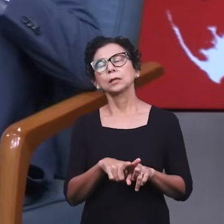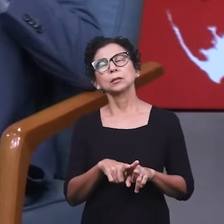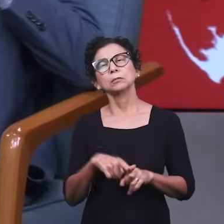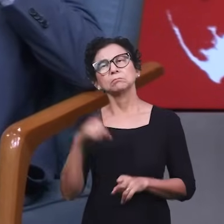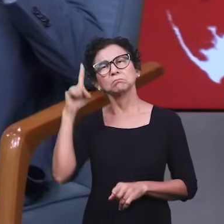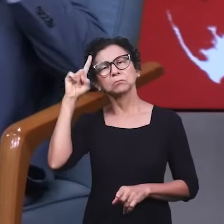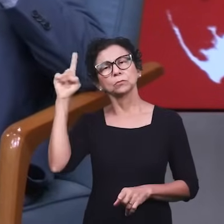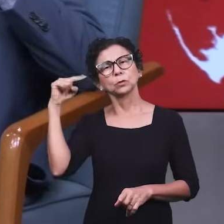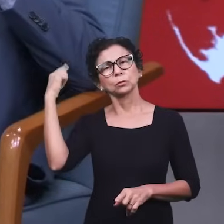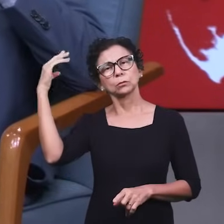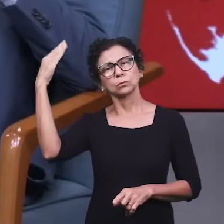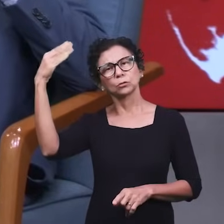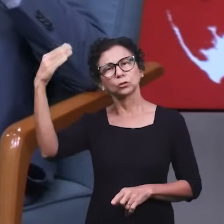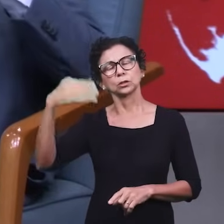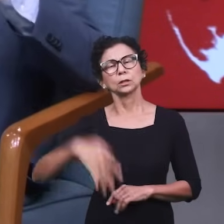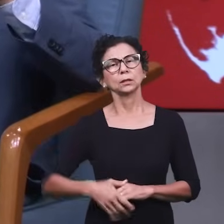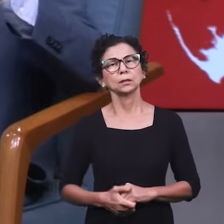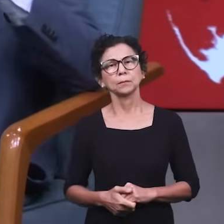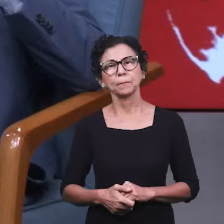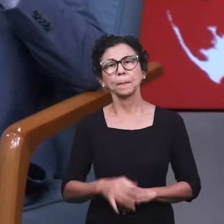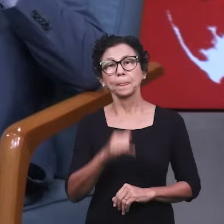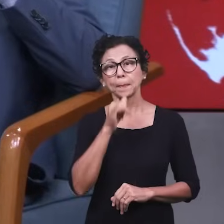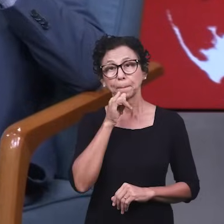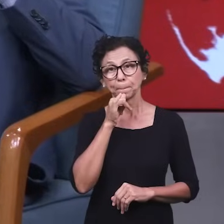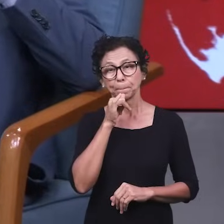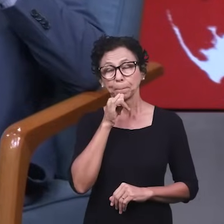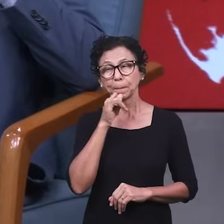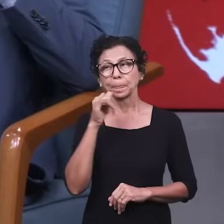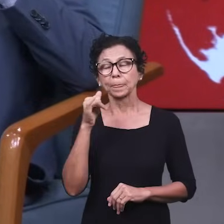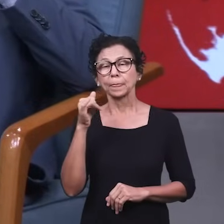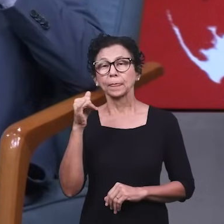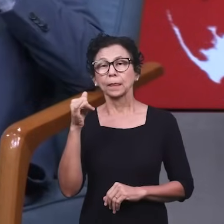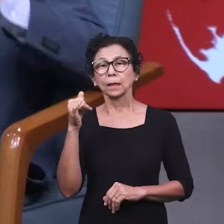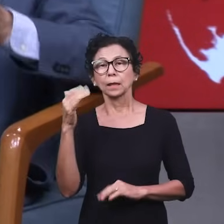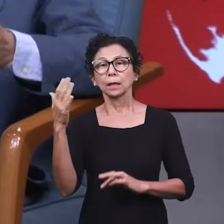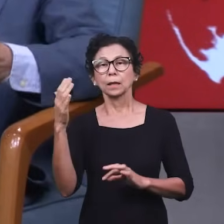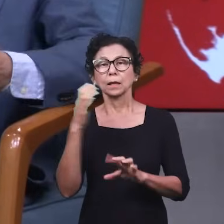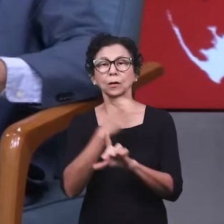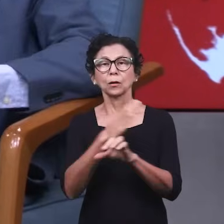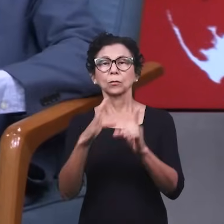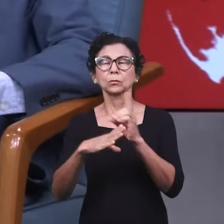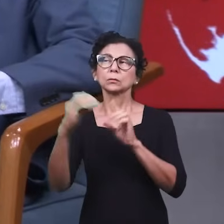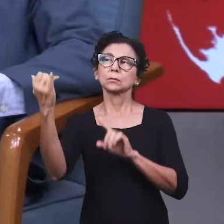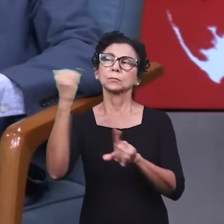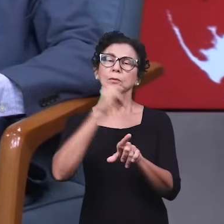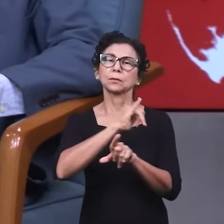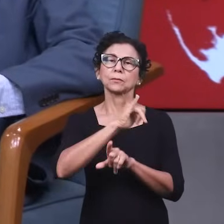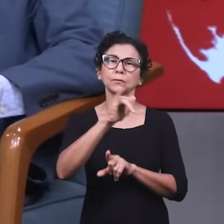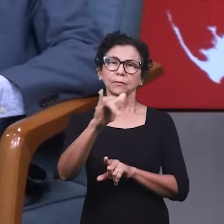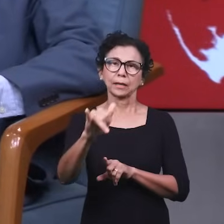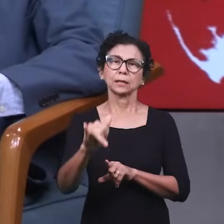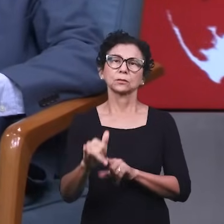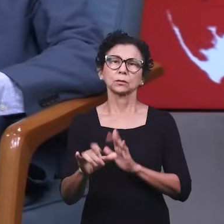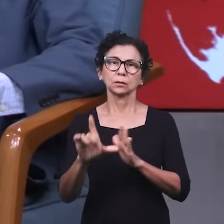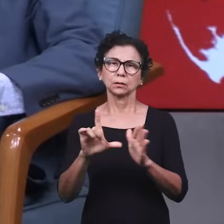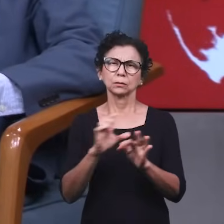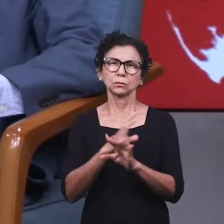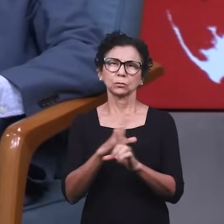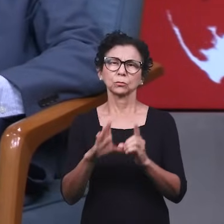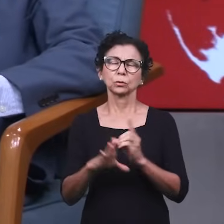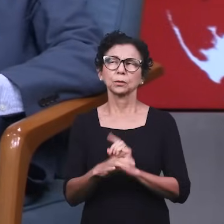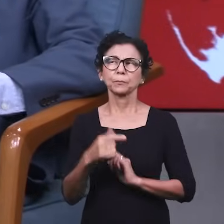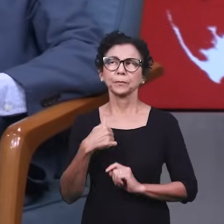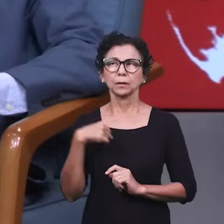igreja. Nós temos a experiência do culto profético hoje. Eu me lembro que uma vez eu cheguei numa igreja, fui